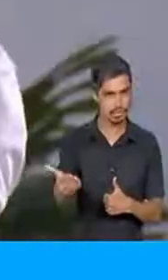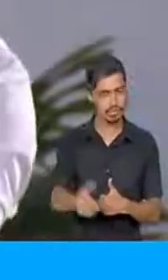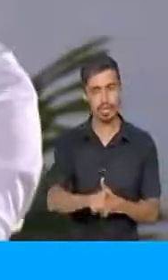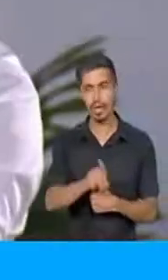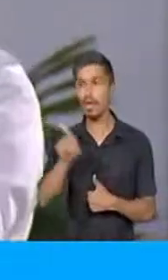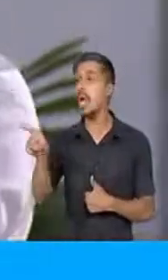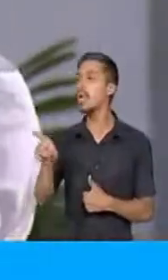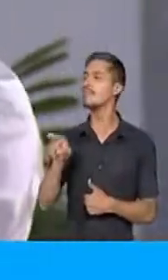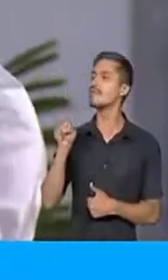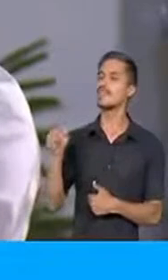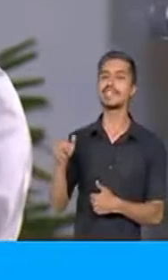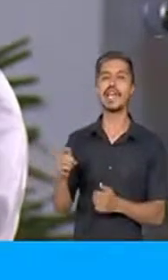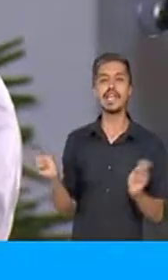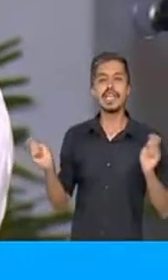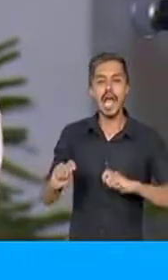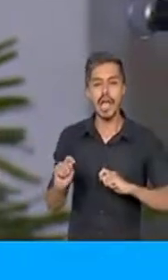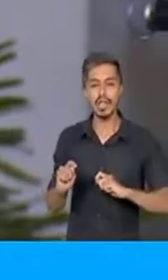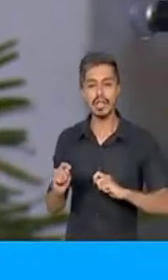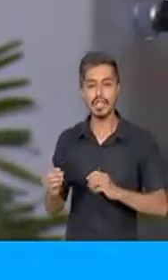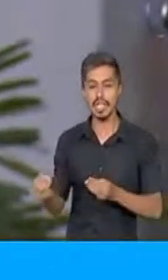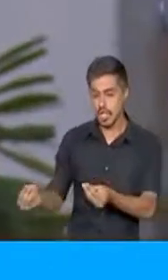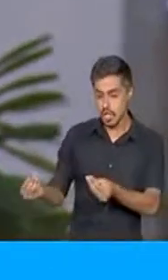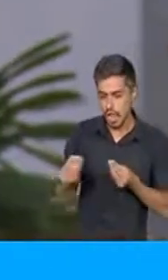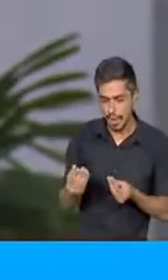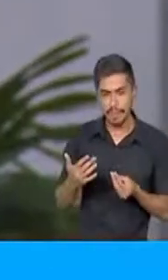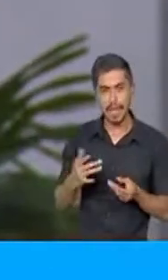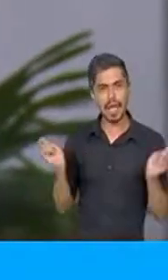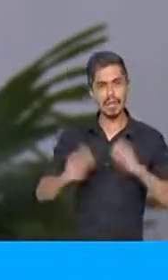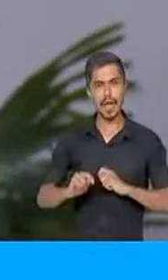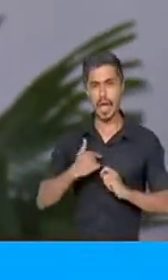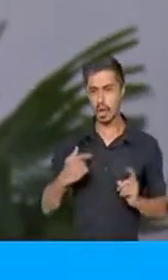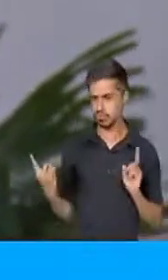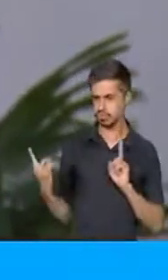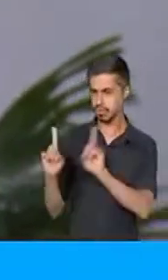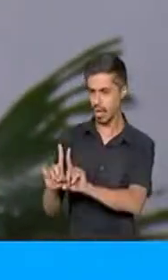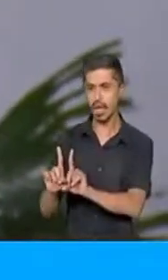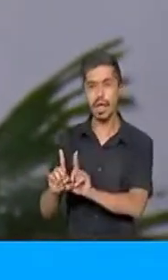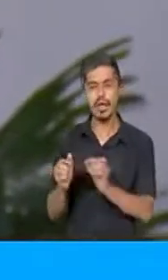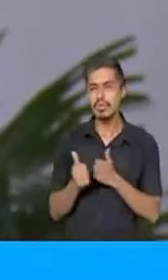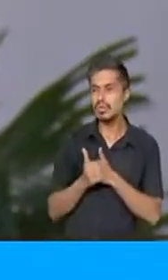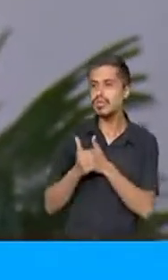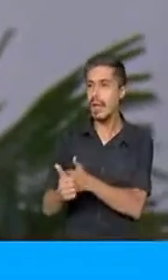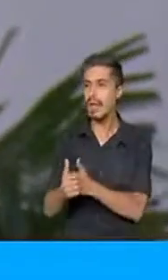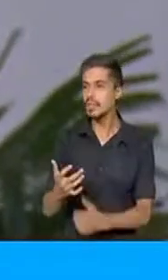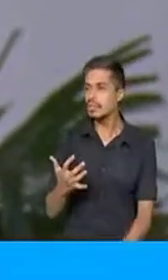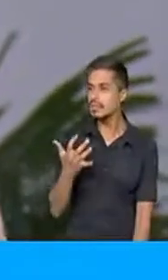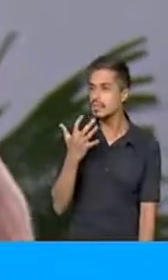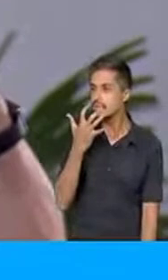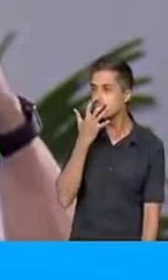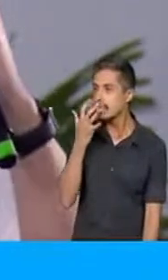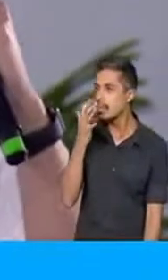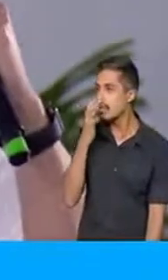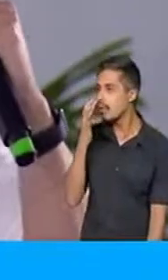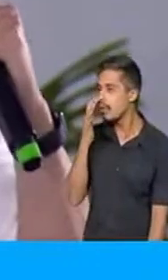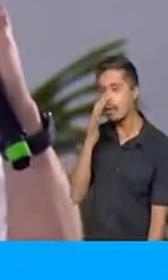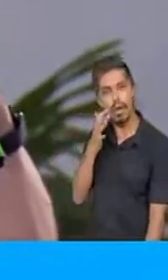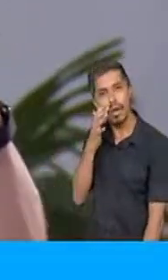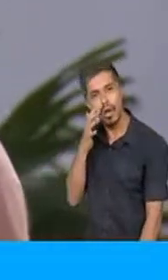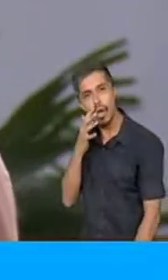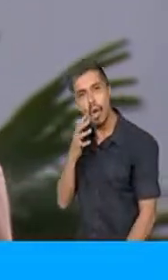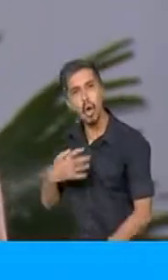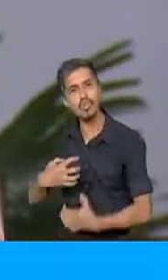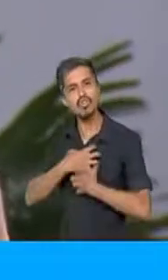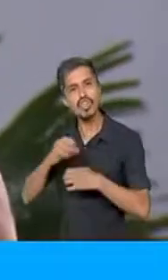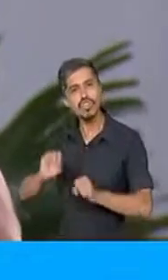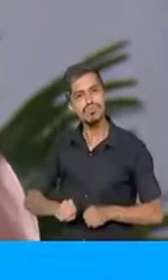agradecimentos é o senhor ter me possibilitado estar ao seu lado, acompanhar e testemunhar as jornadas cívicas